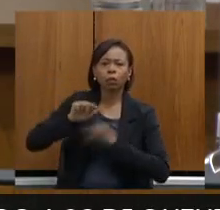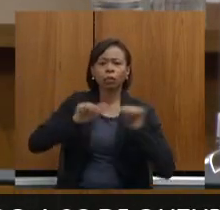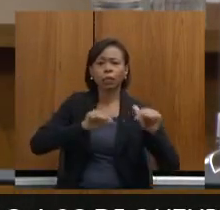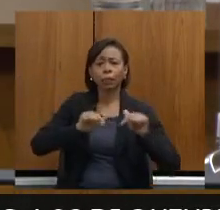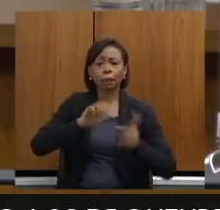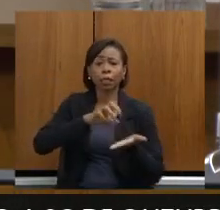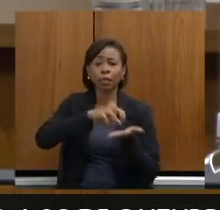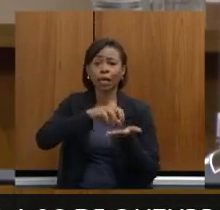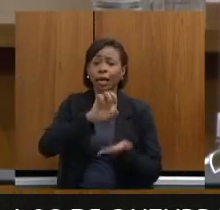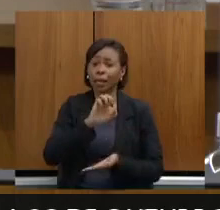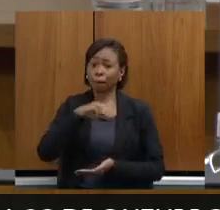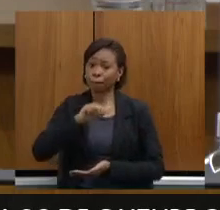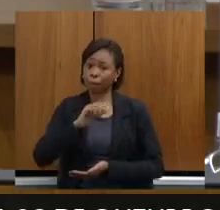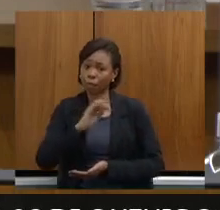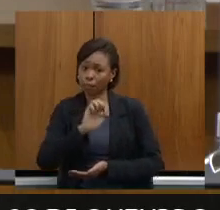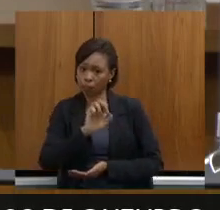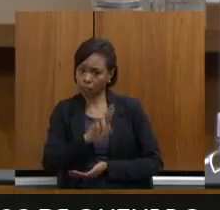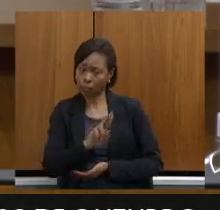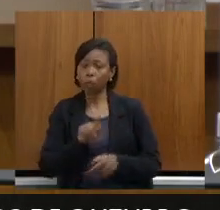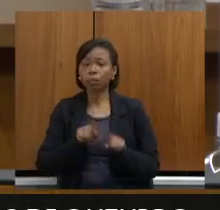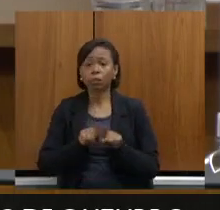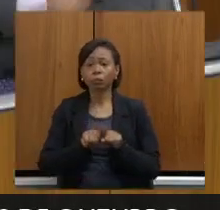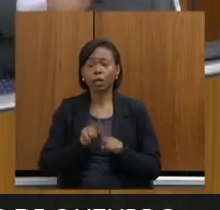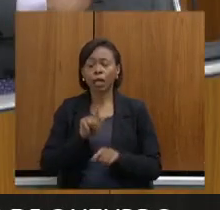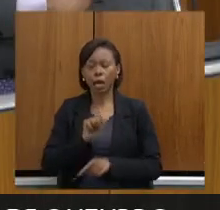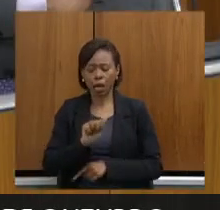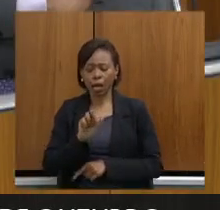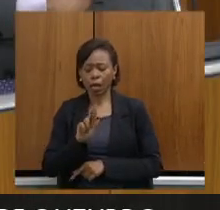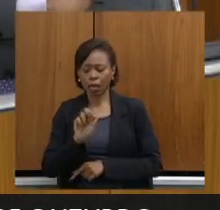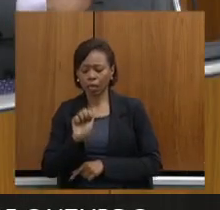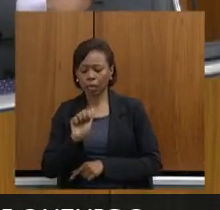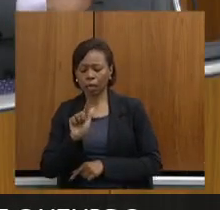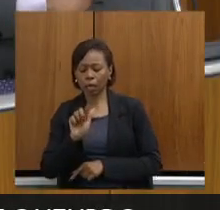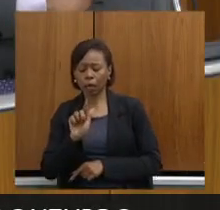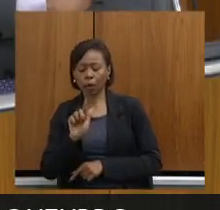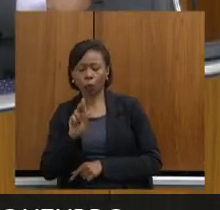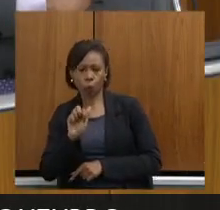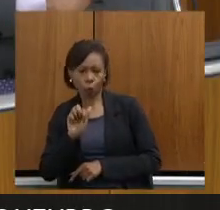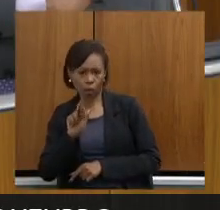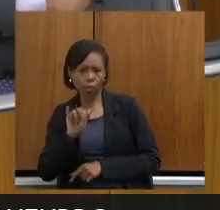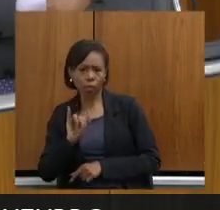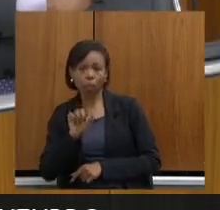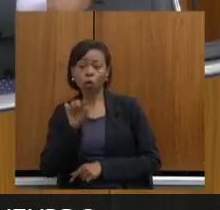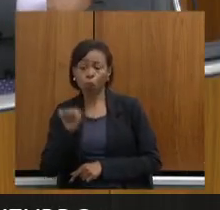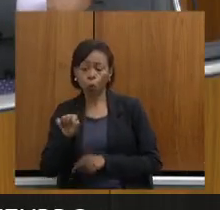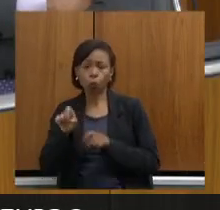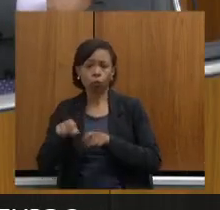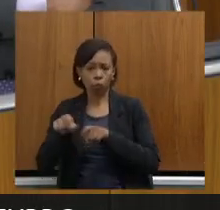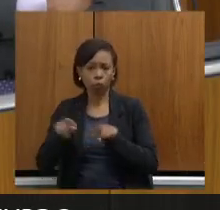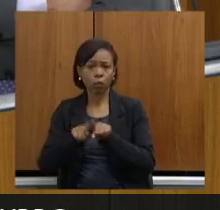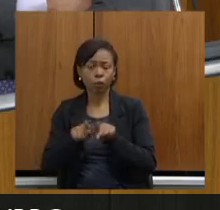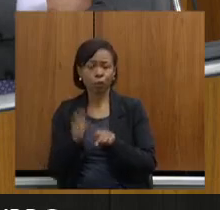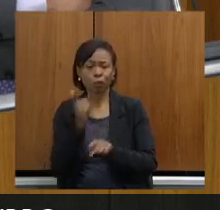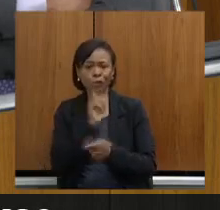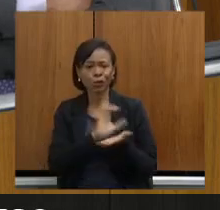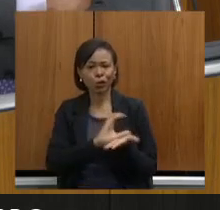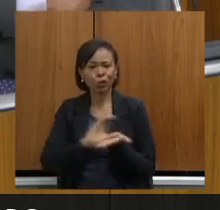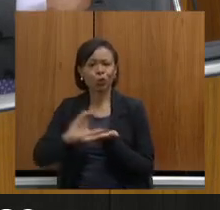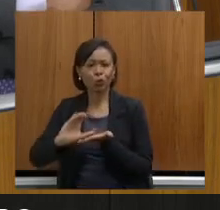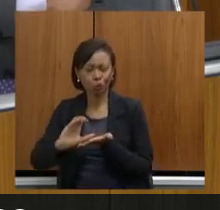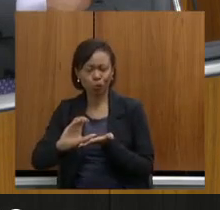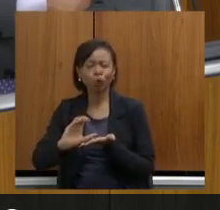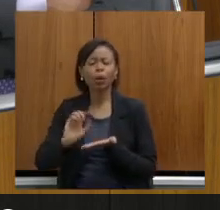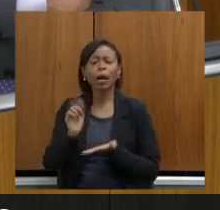e recentemente Visitei em Araguari também o agricultor familiar que conseguiu recursos do PRONAF colocou uma uma foto